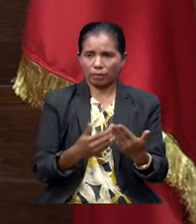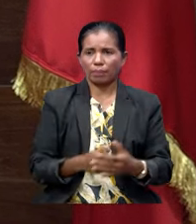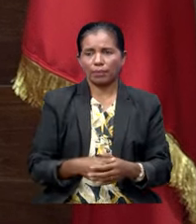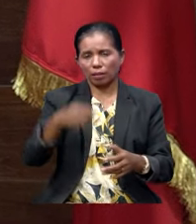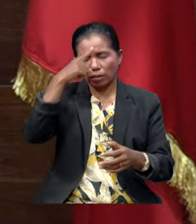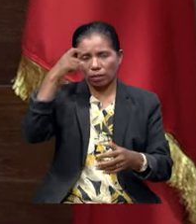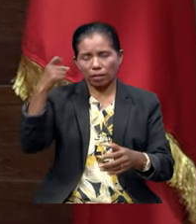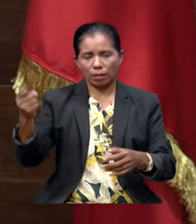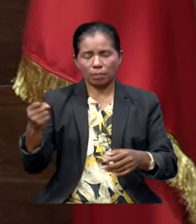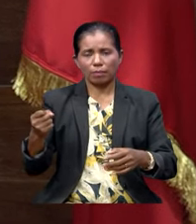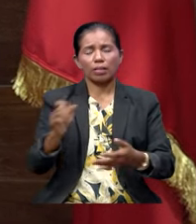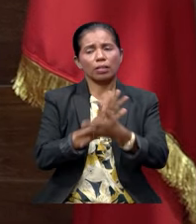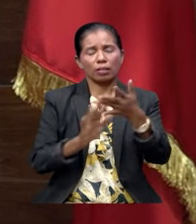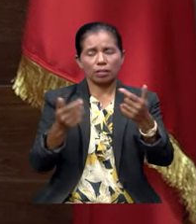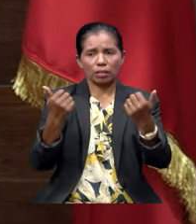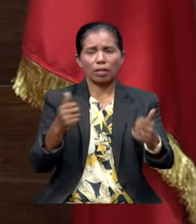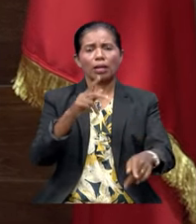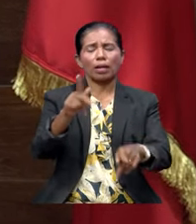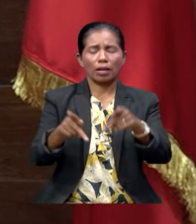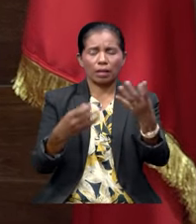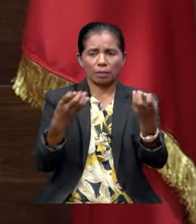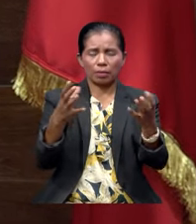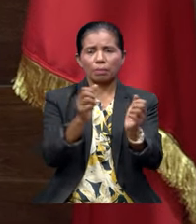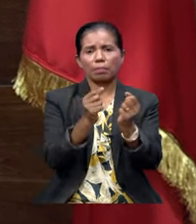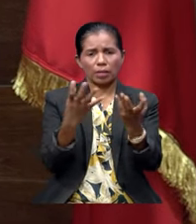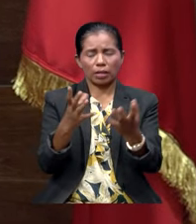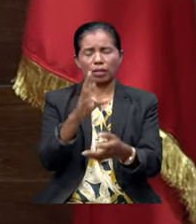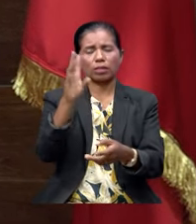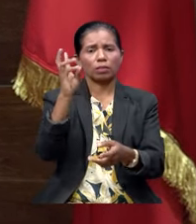Também vento irané, emerriam atos vatos,